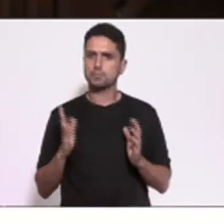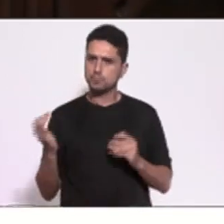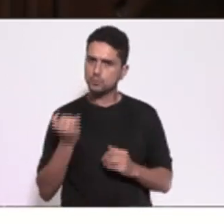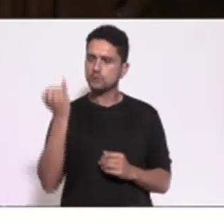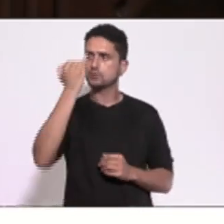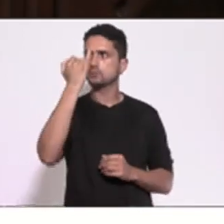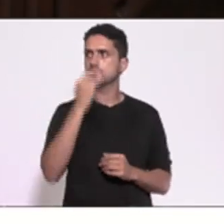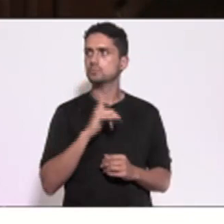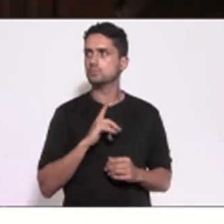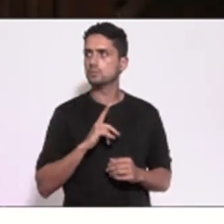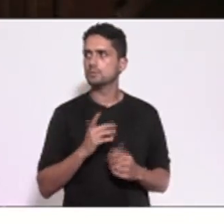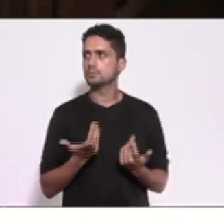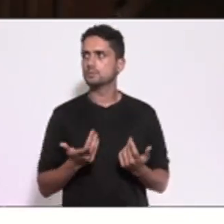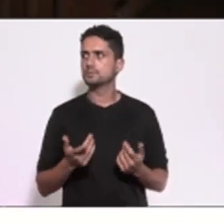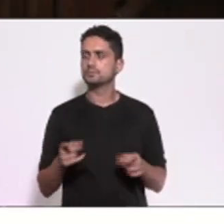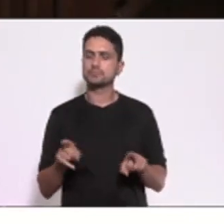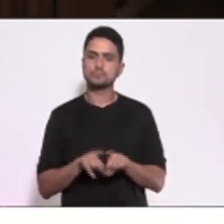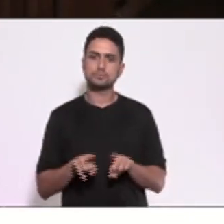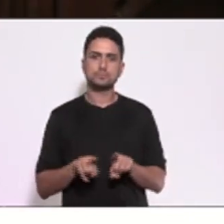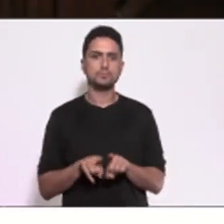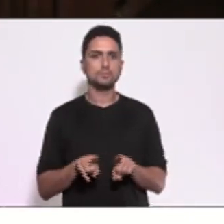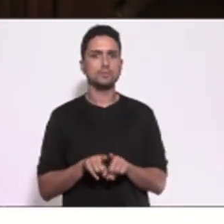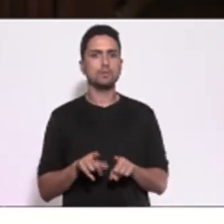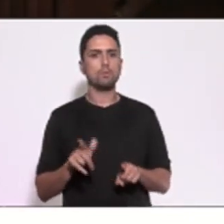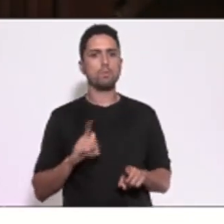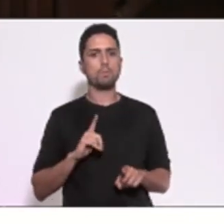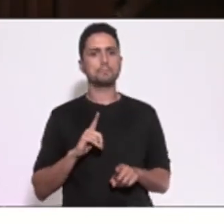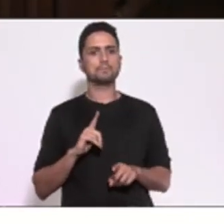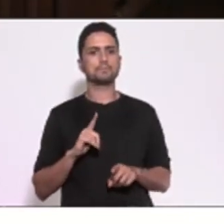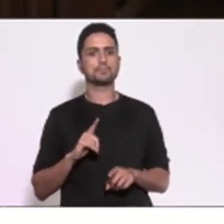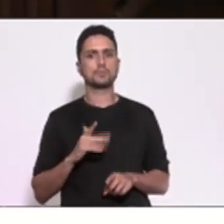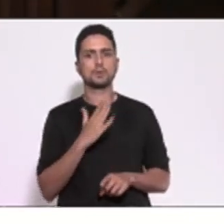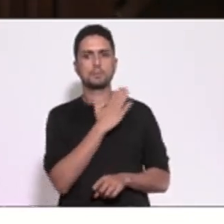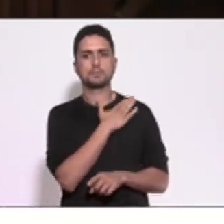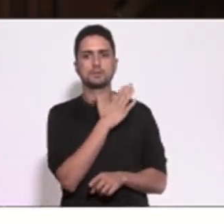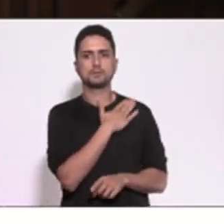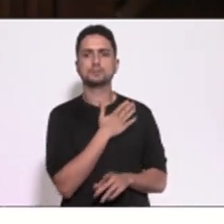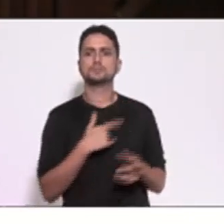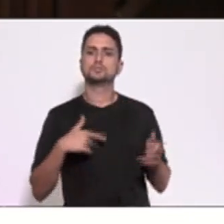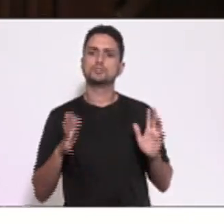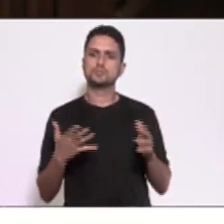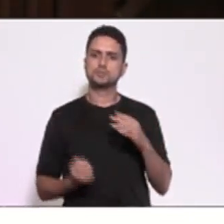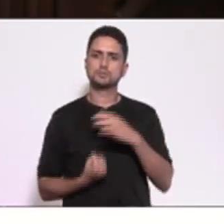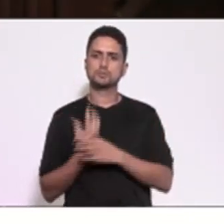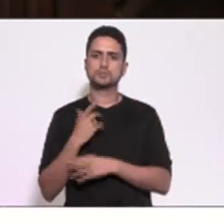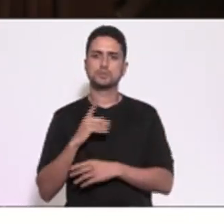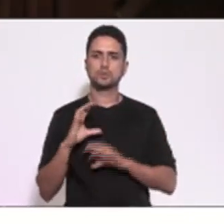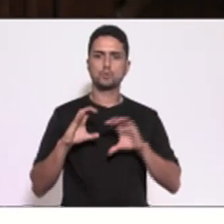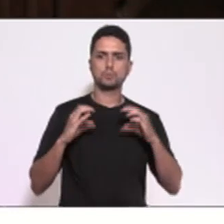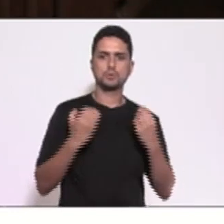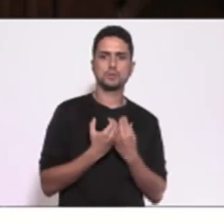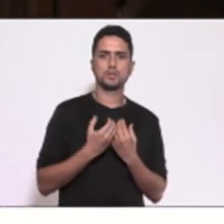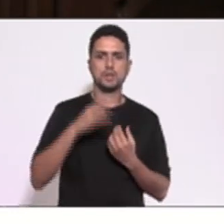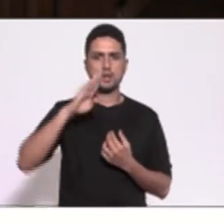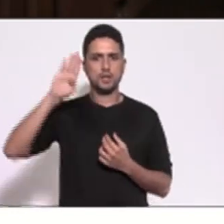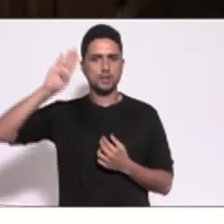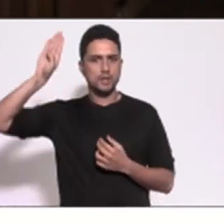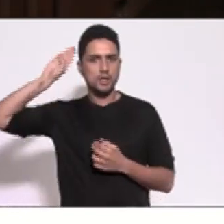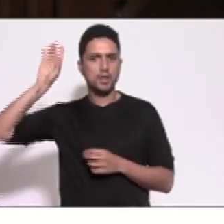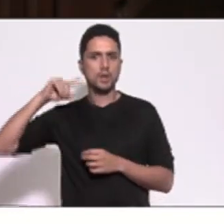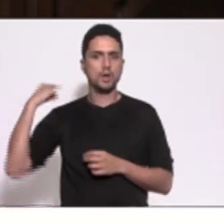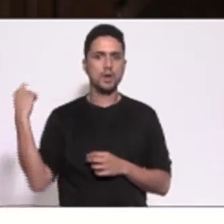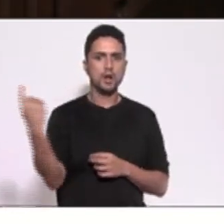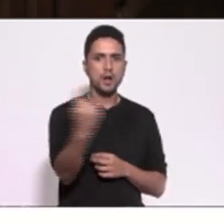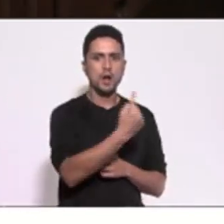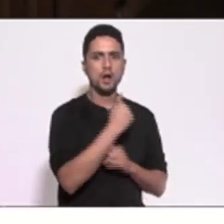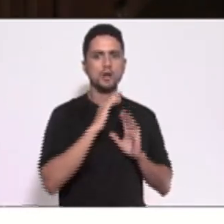importante, relevante, e já que existia, já que a Polícia Militar havia criado, já que havia uma comunidade acadêmica em torno do colégio,